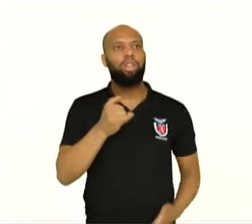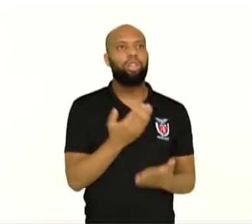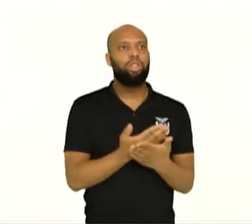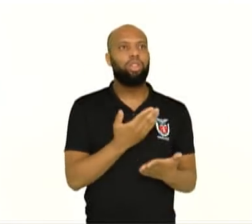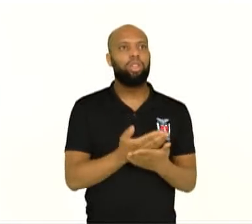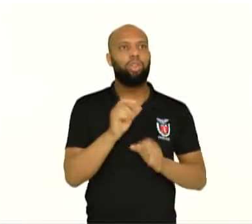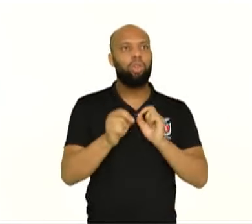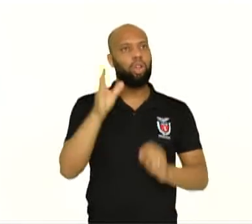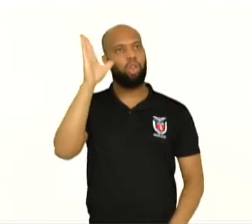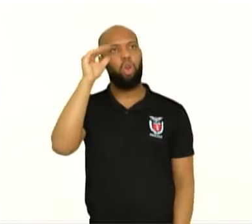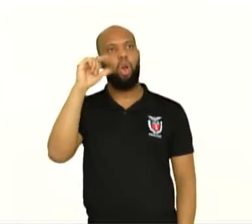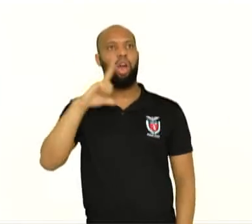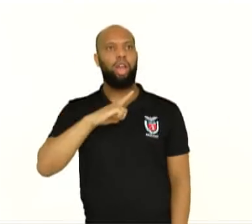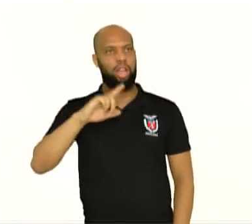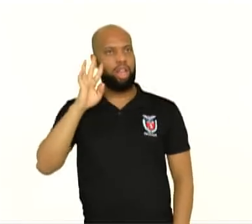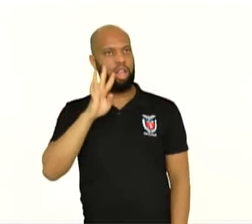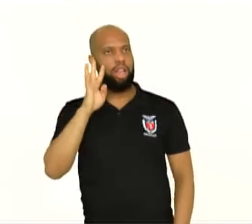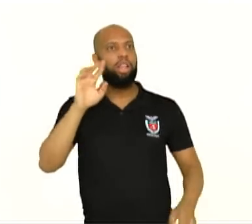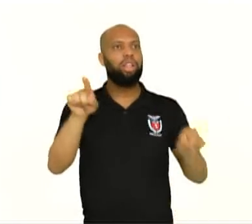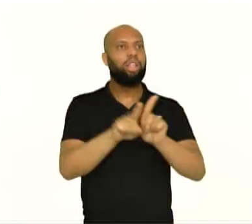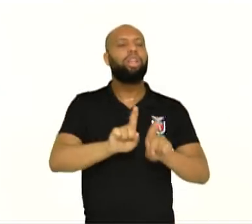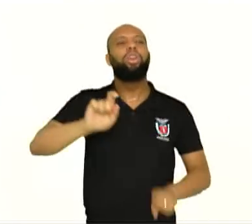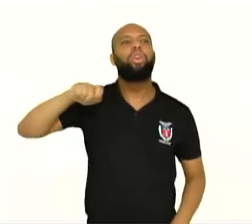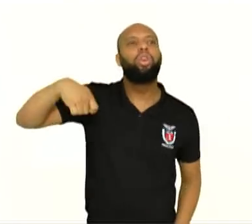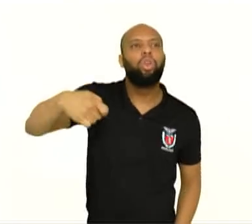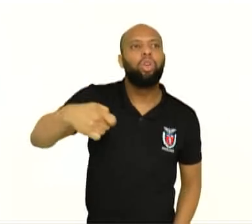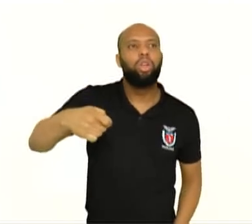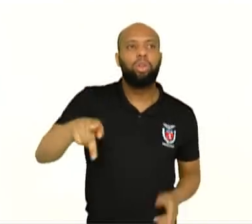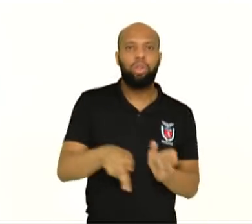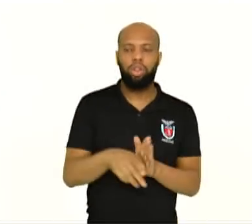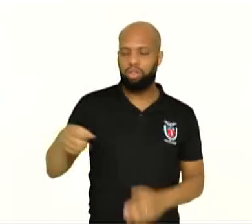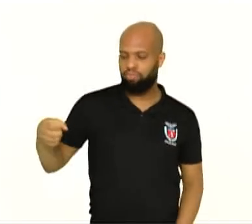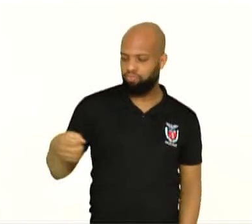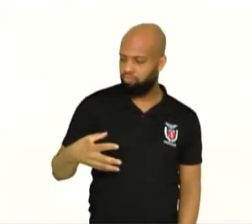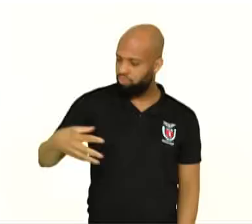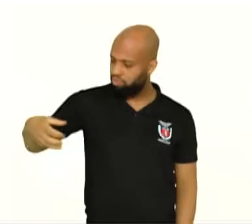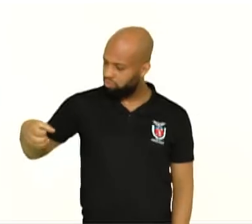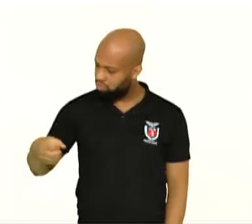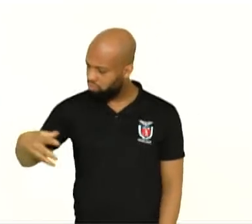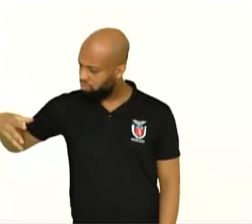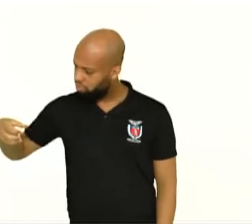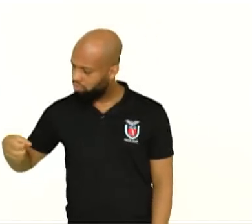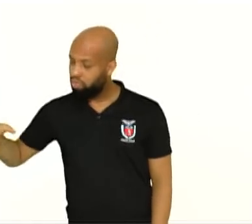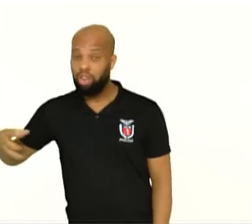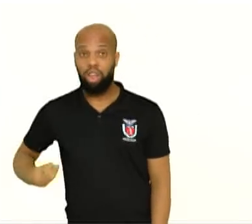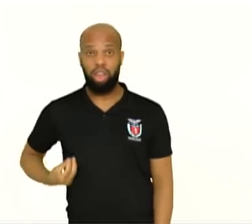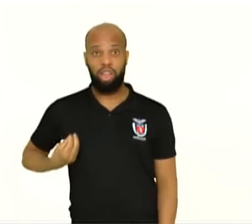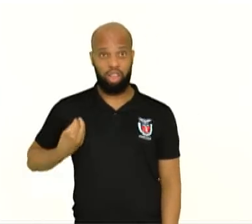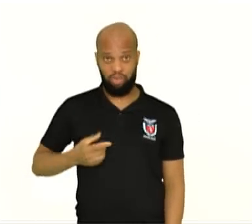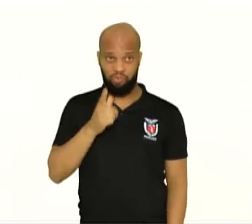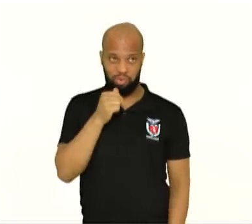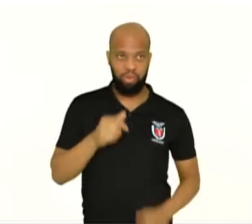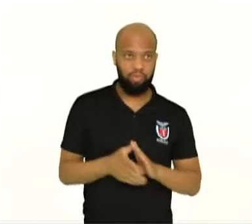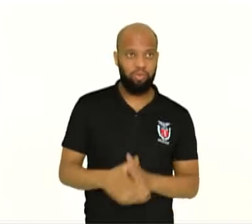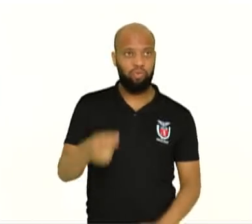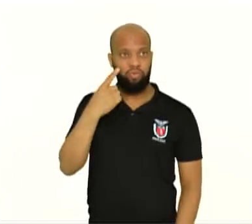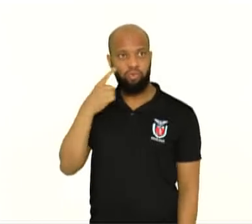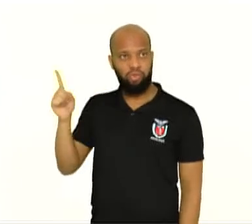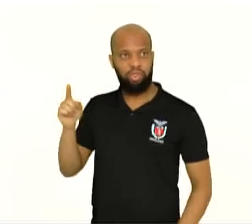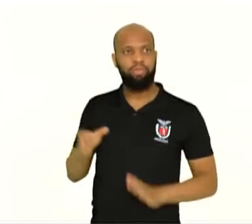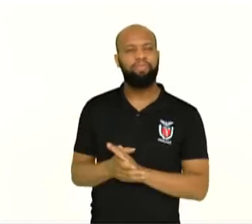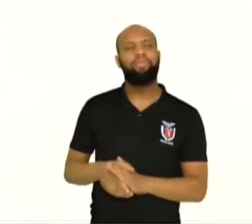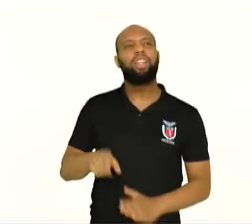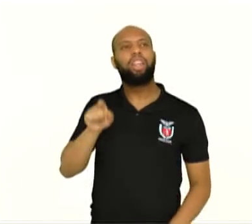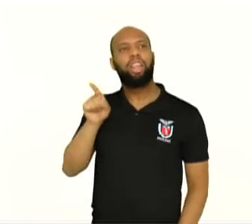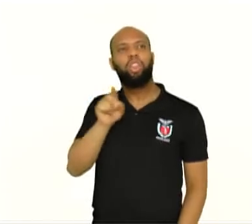umas curiosidades bem legais sobre as águas-vivas. Eu trouxe aqui para você a Caracuia baarnese, que também pode